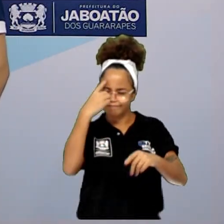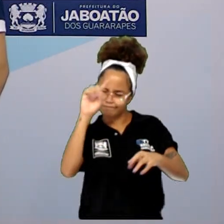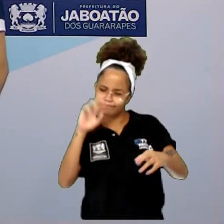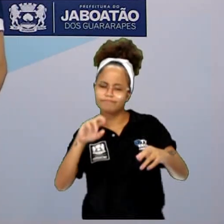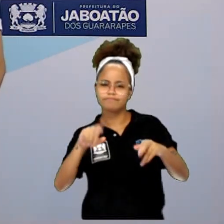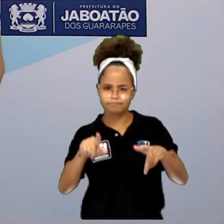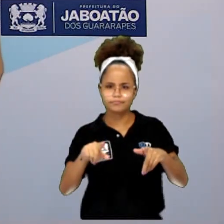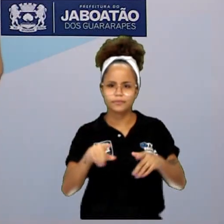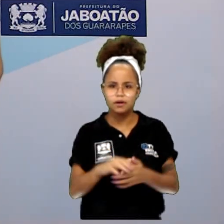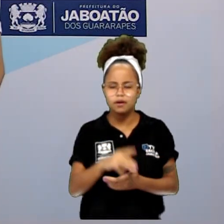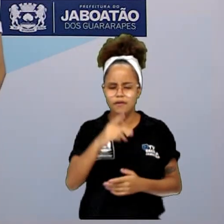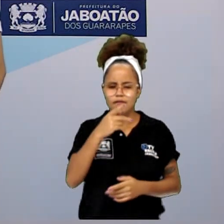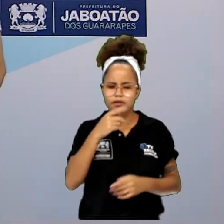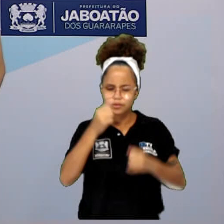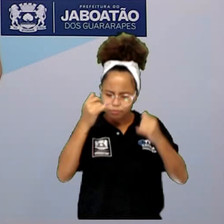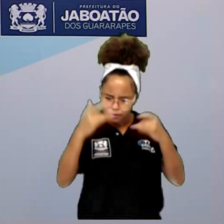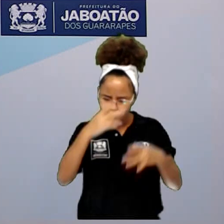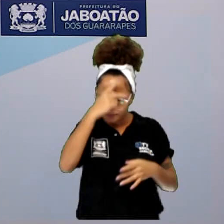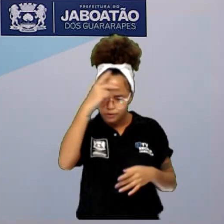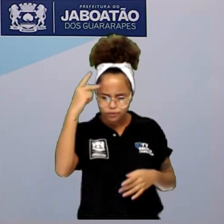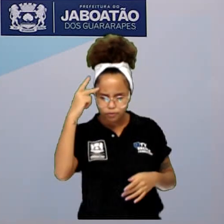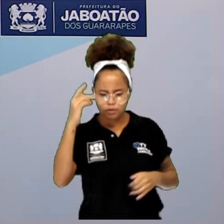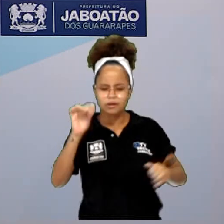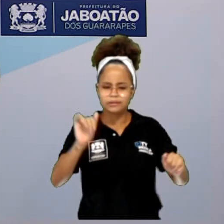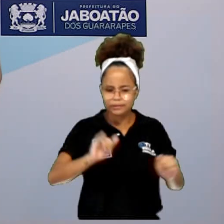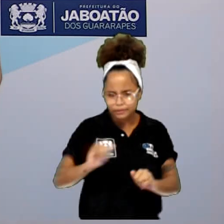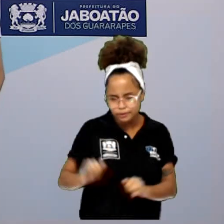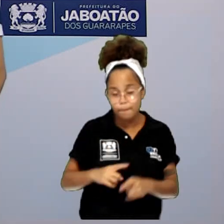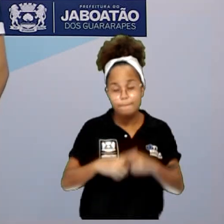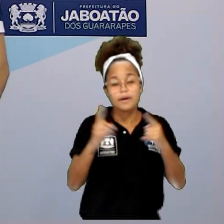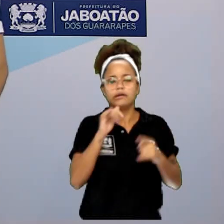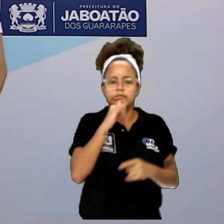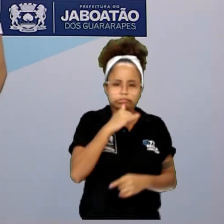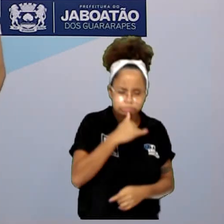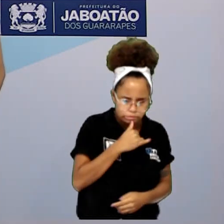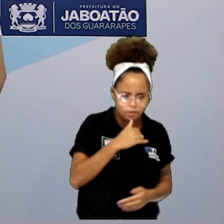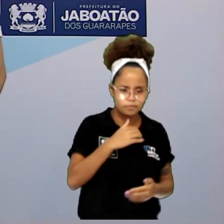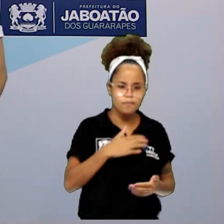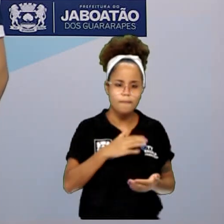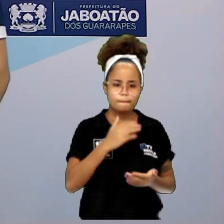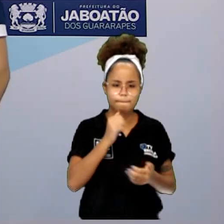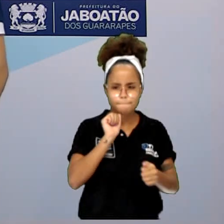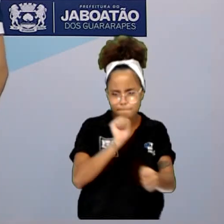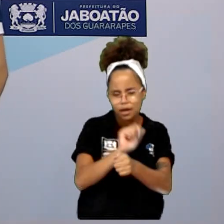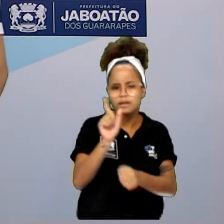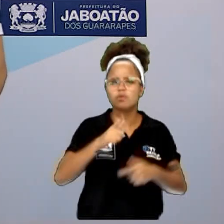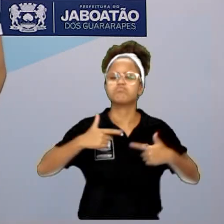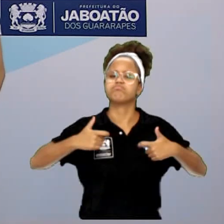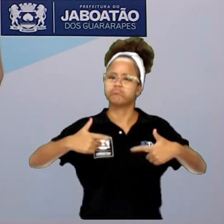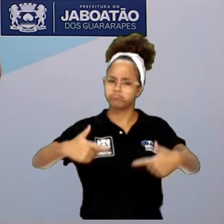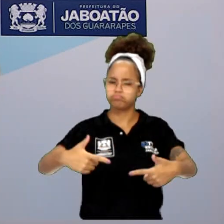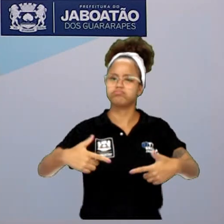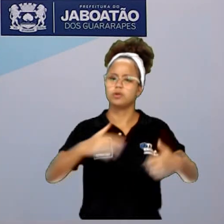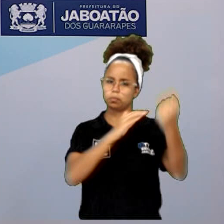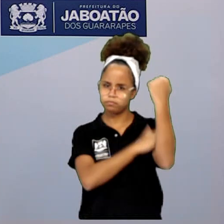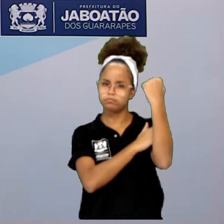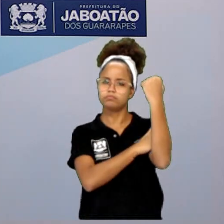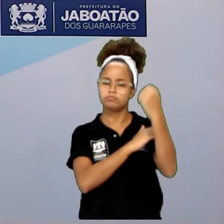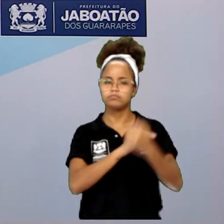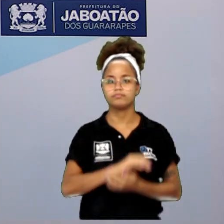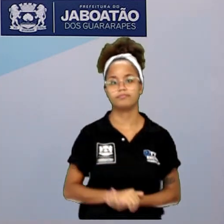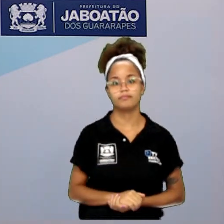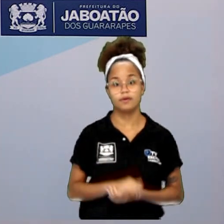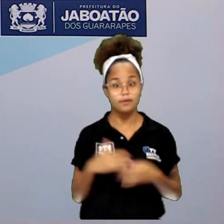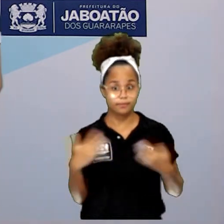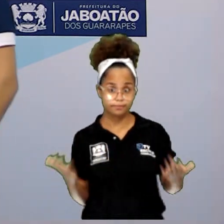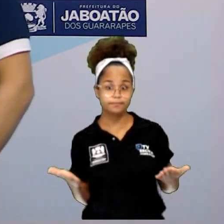diz que o povo padece, mas nunca esmorece. Então é um povo que não desiste, é um povo que luta, é um povo que tem garra. Portanto,